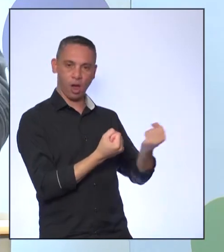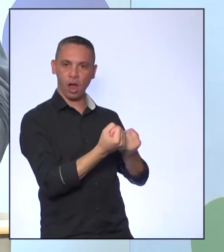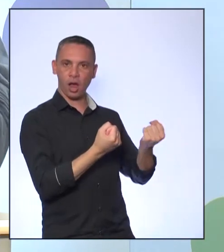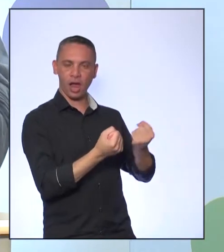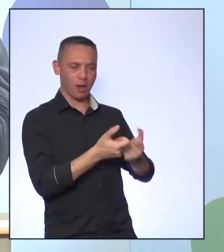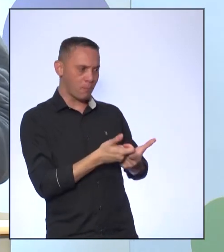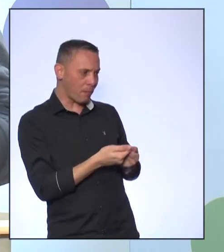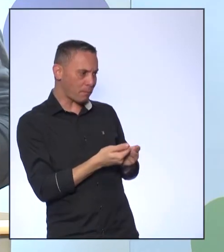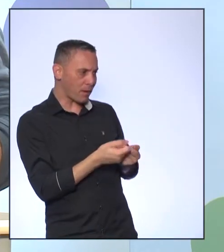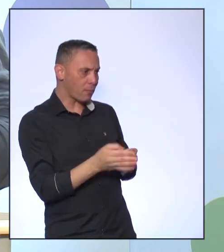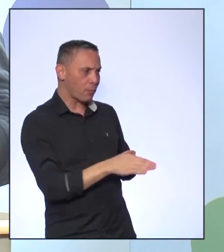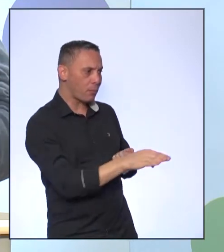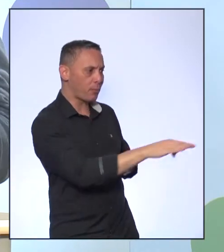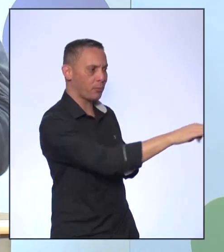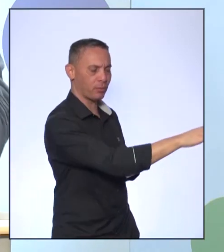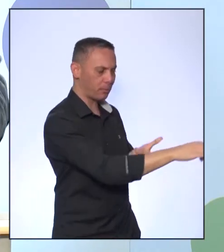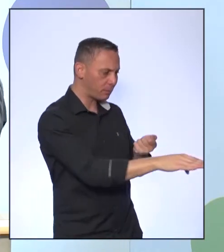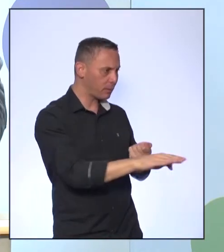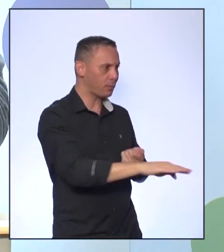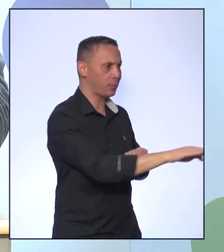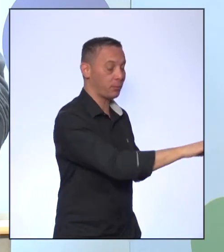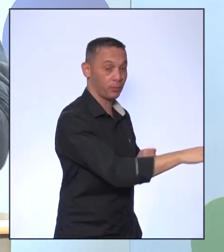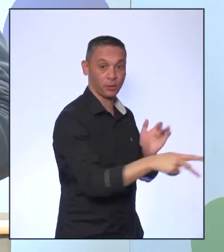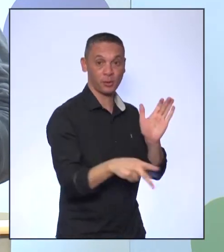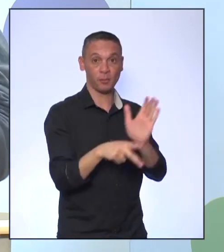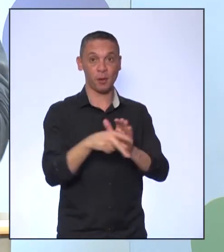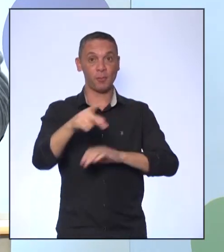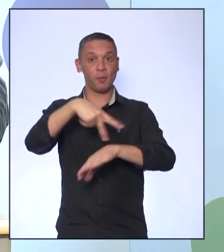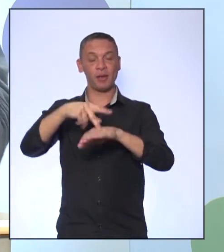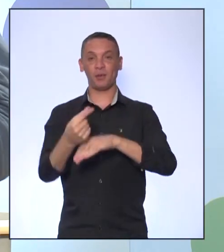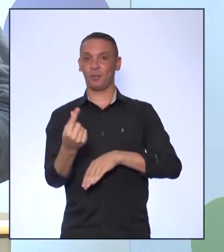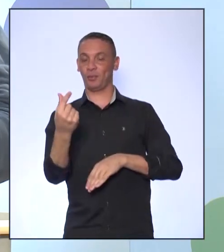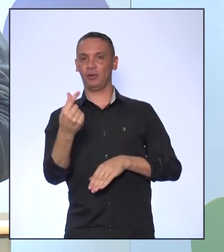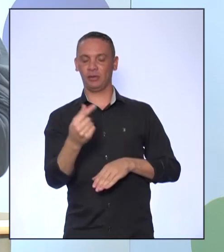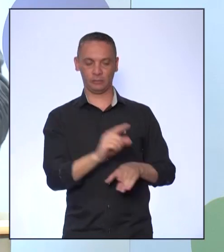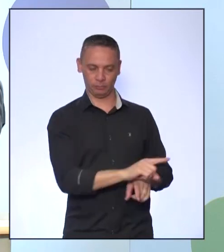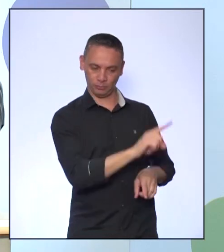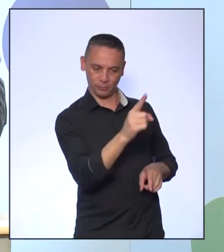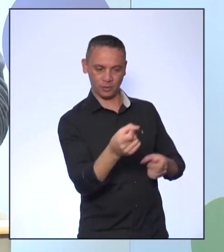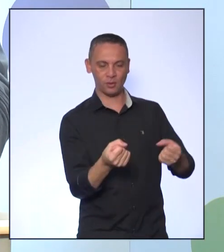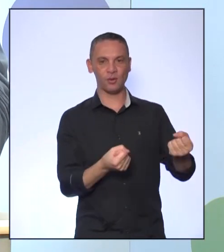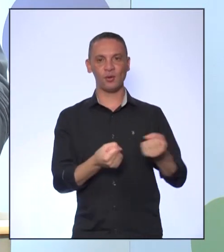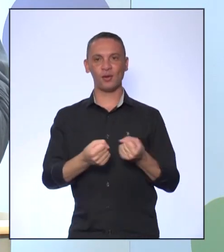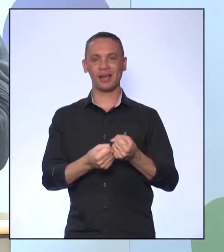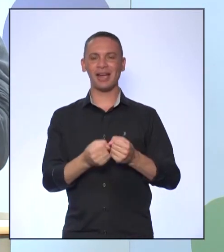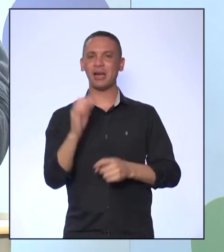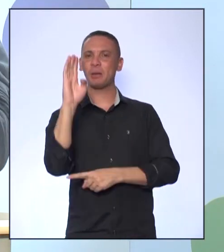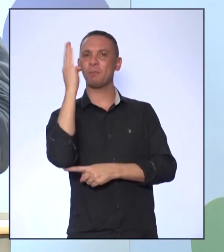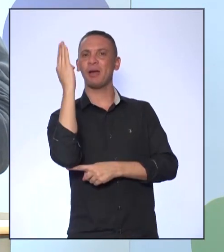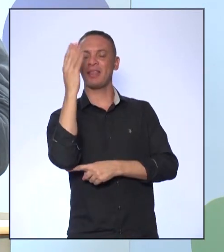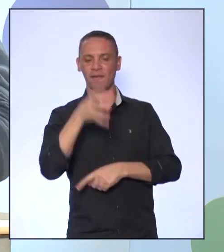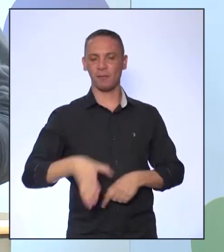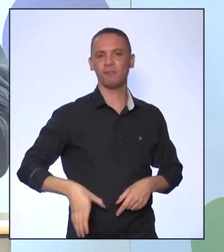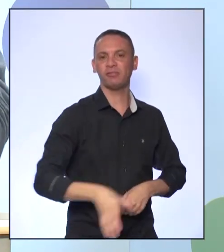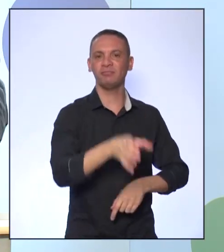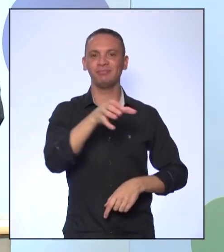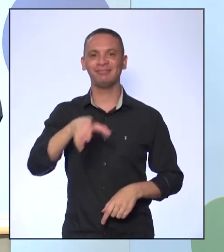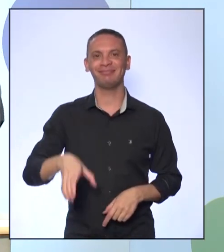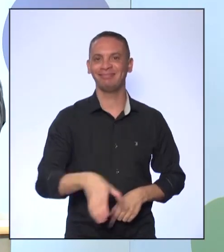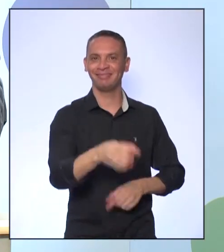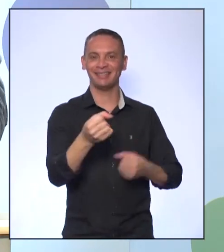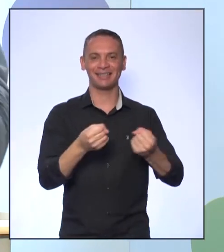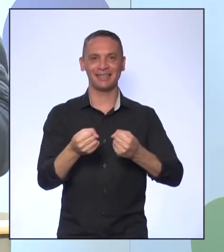remoto, que é produzido pelos países capitalistas. E do lado você vai ver um carrinho de madeira, que é produzido aí pelos